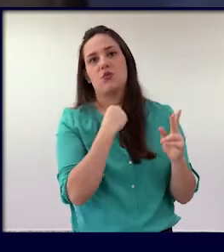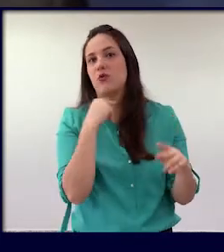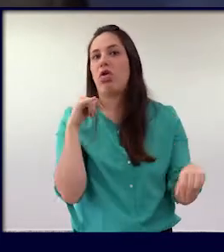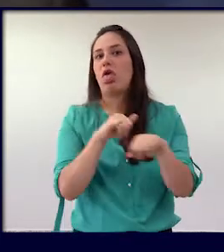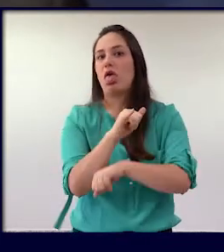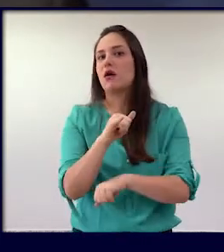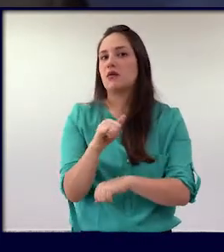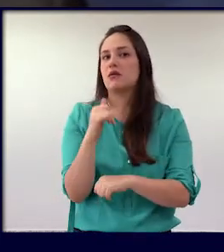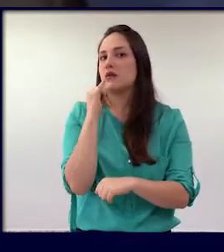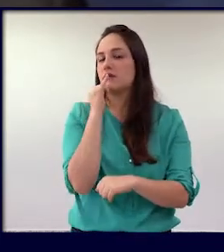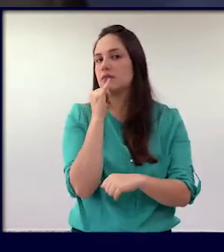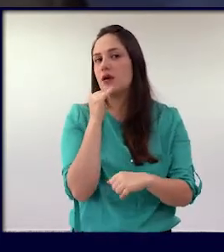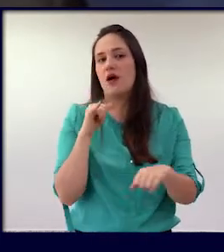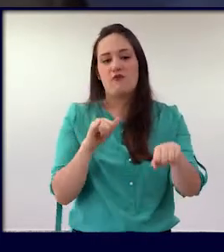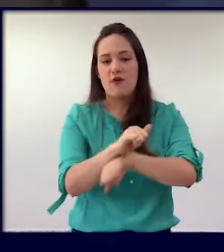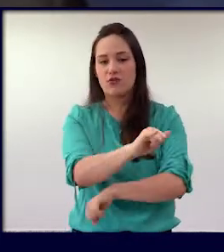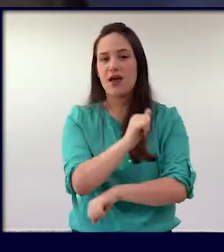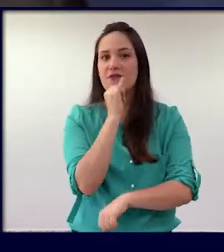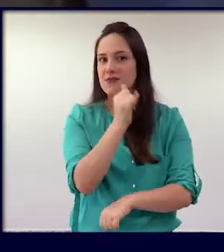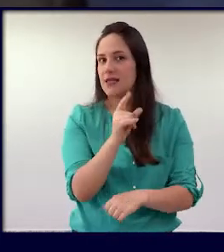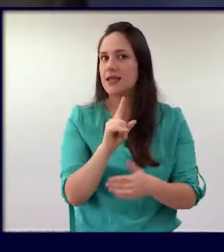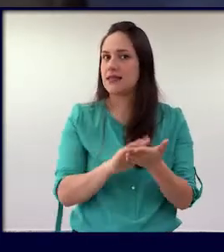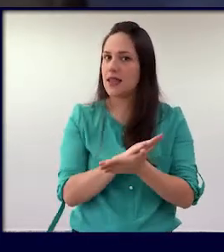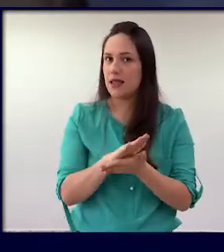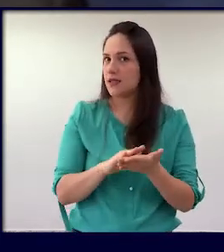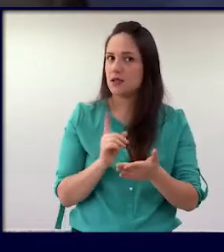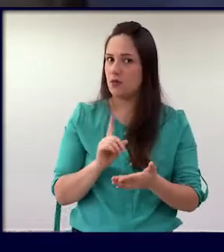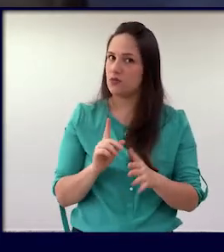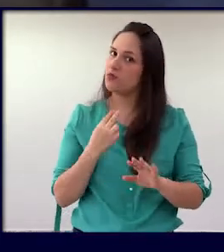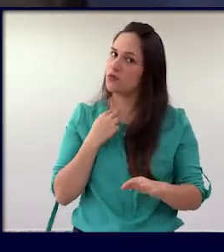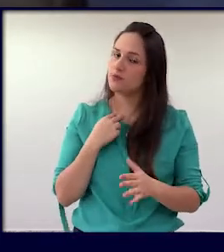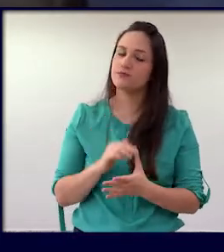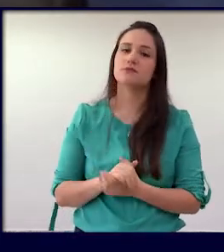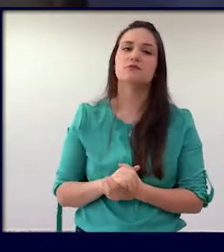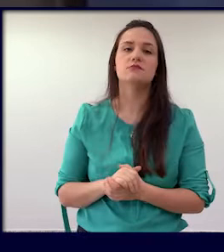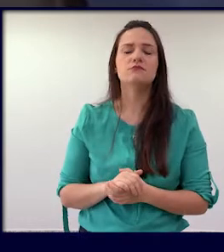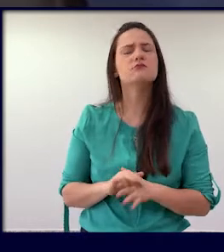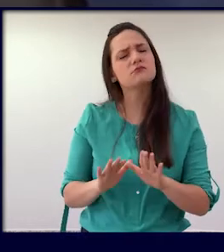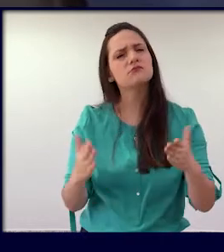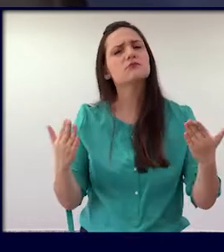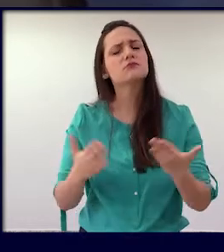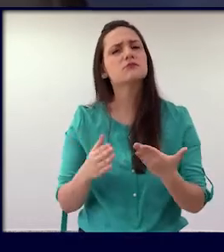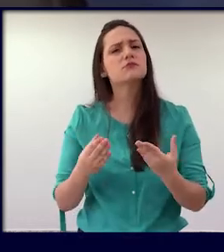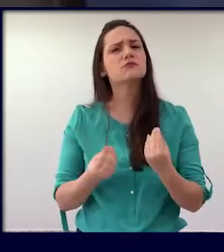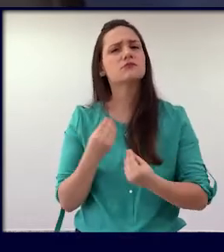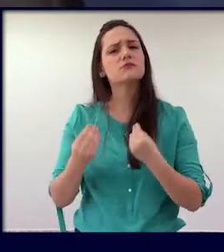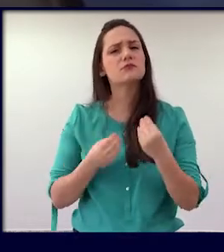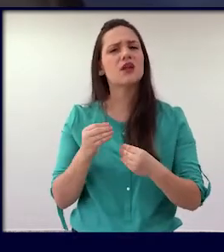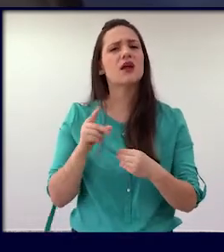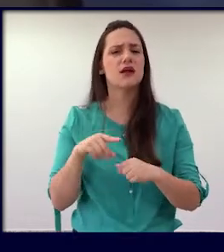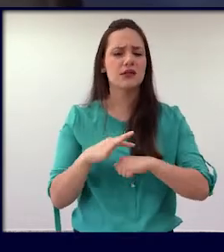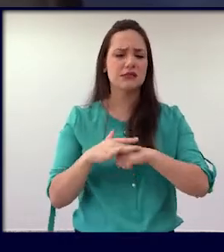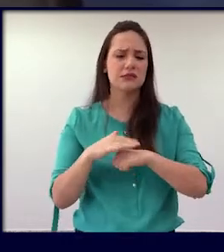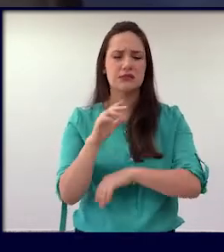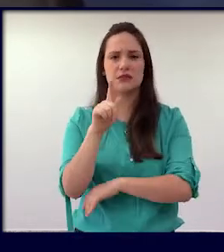ele não poderá atender esse chamado. Porque tem sanção, sim. Nessa época de pandemia que a gente está vivendo, como